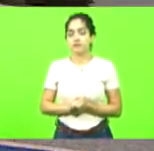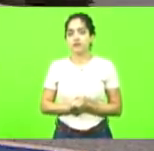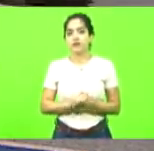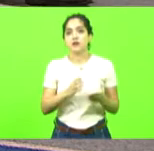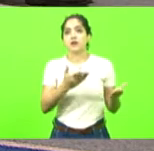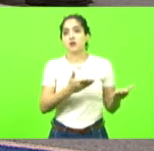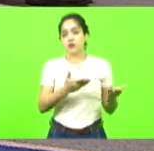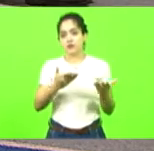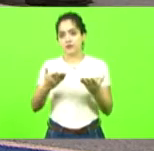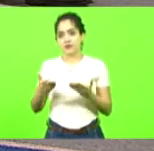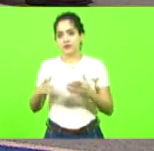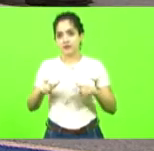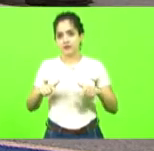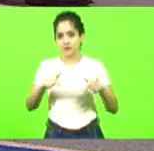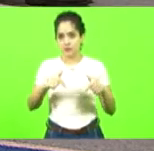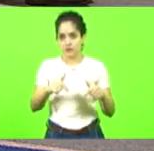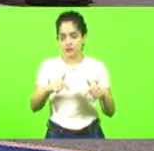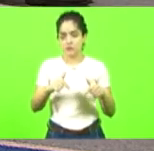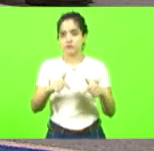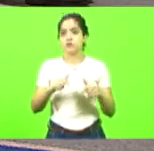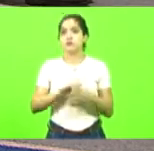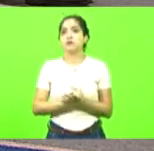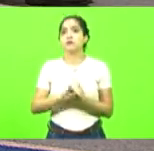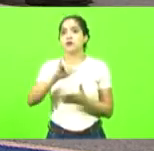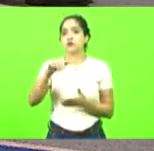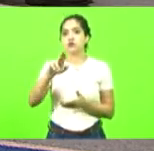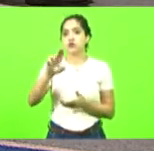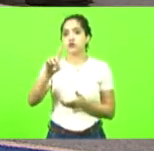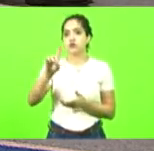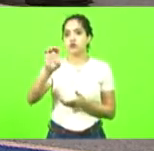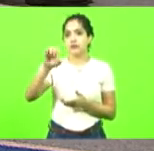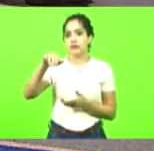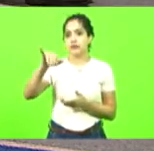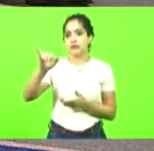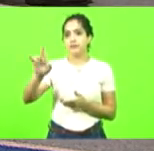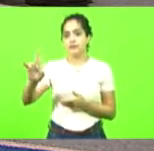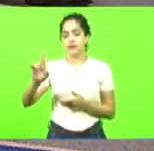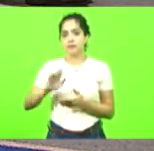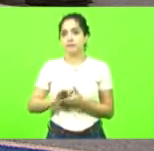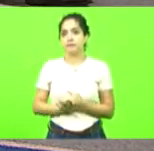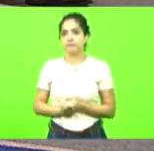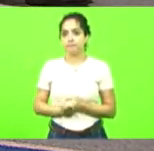Convidamos para receber a homenagem o senhor Joldemir Denés.